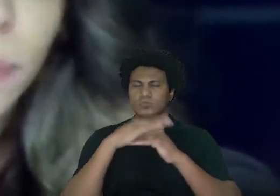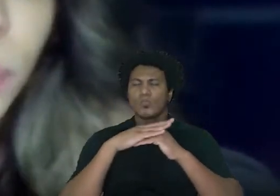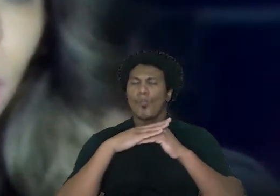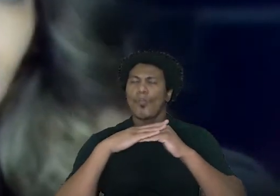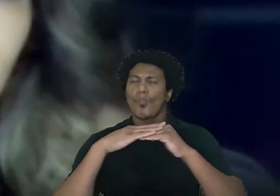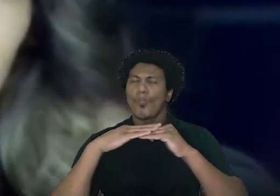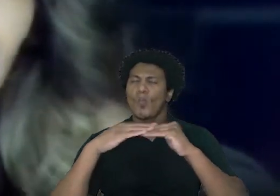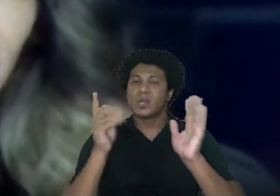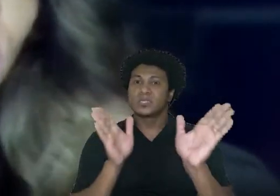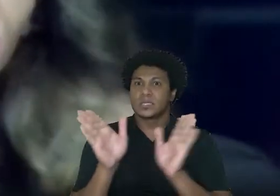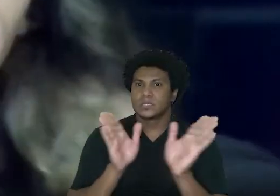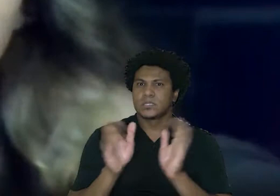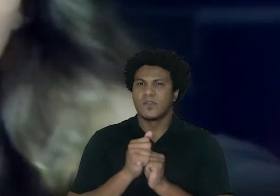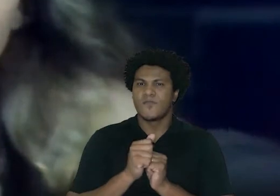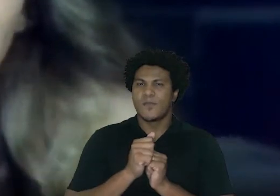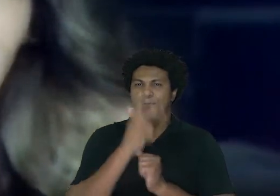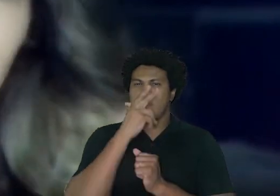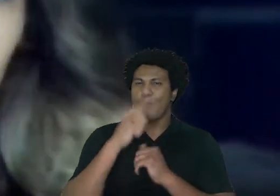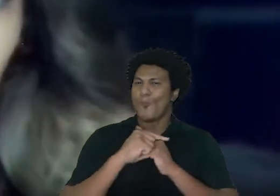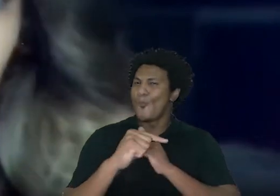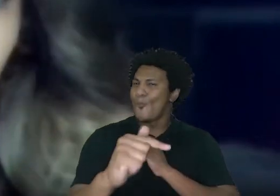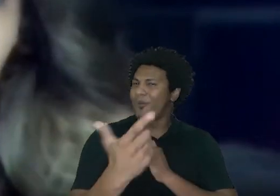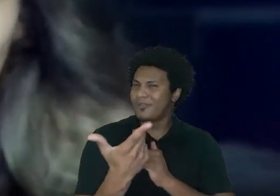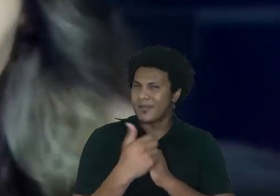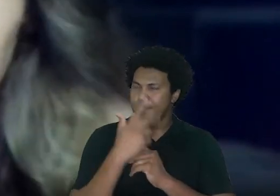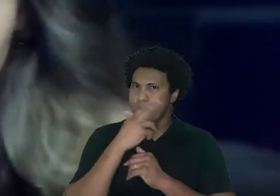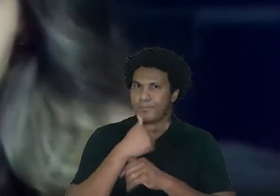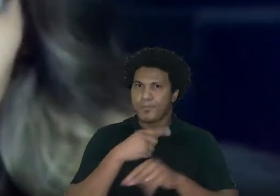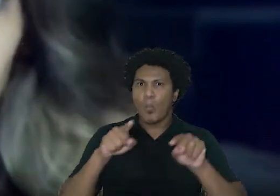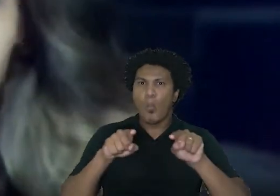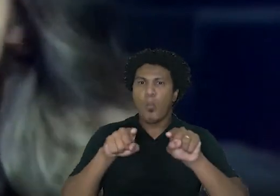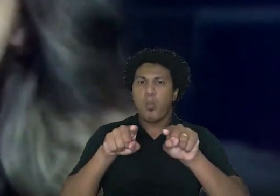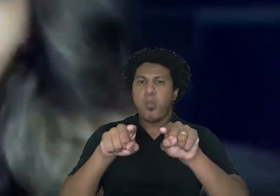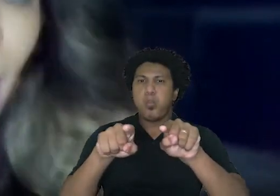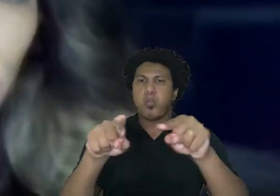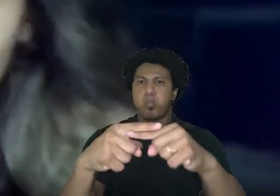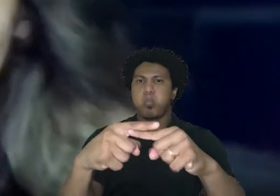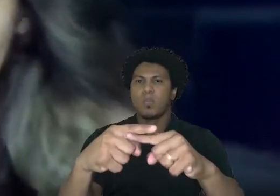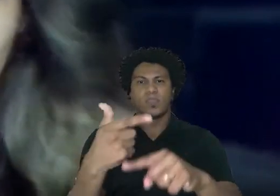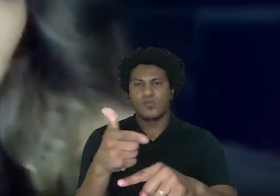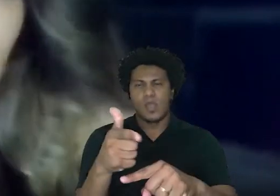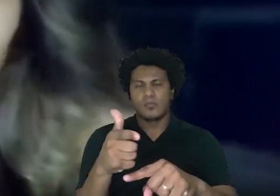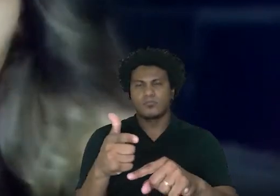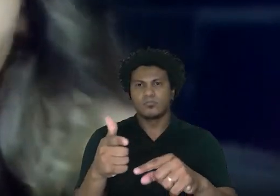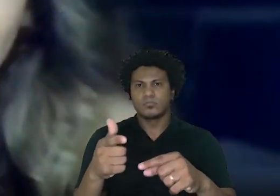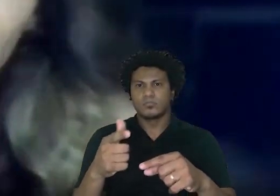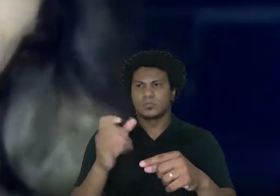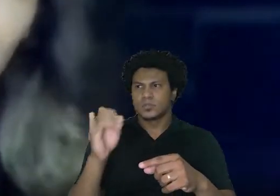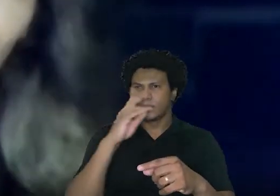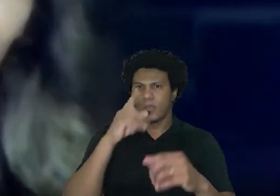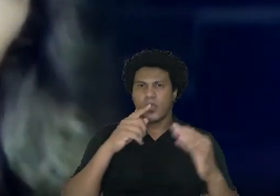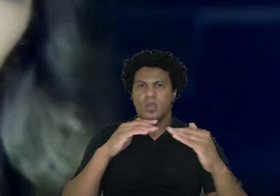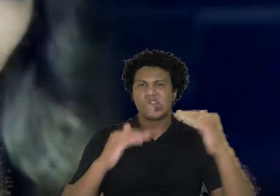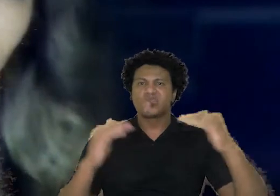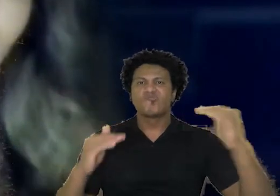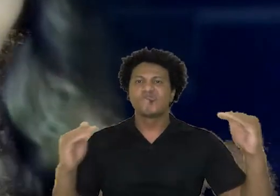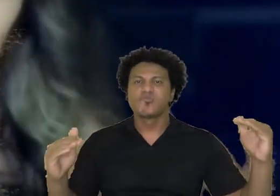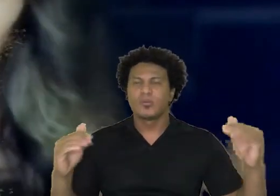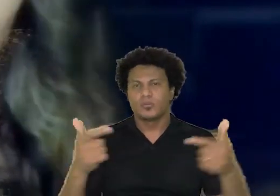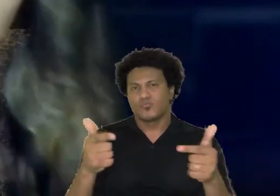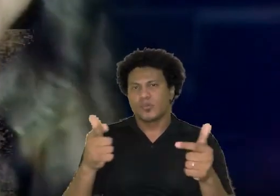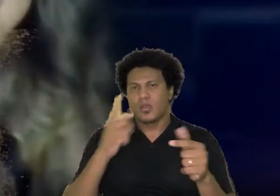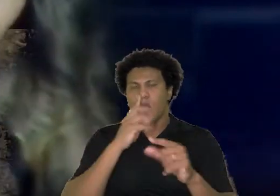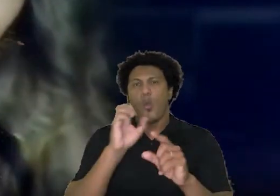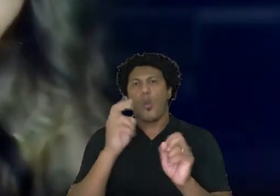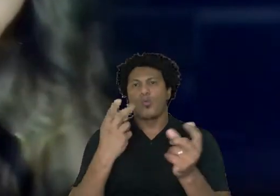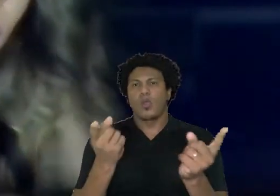arrebanha. Partindo do princípio de que a Terra é plana, tudo é liso, raso, acessível. As duas pontas de uma linha reta nunca